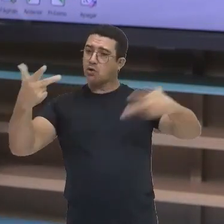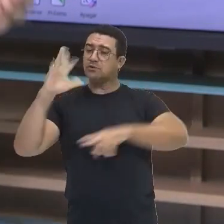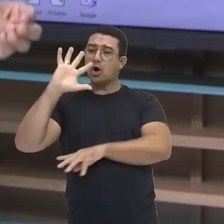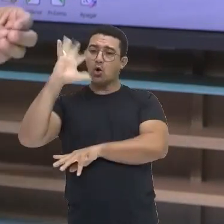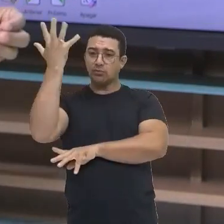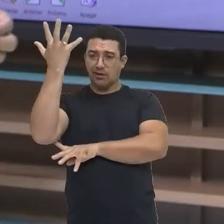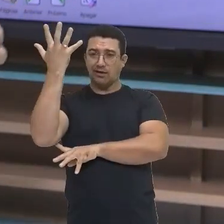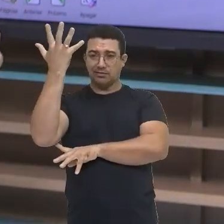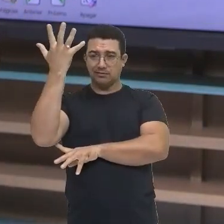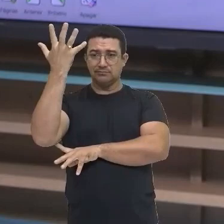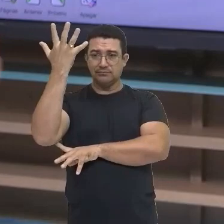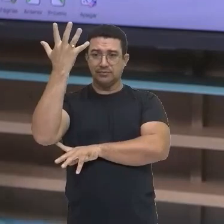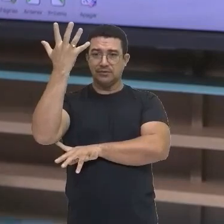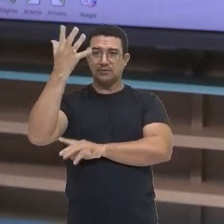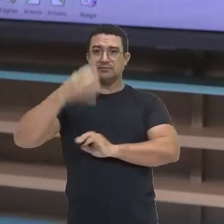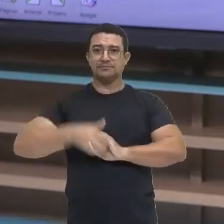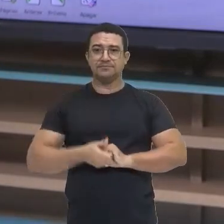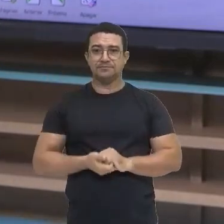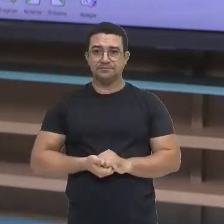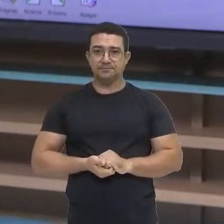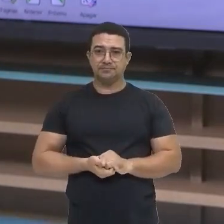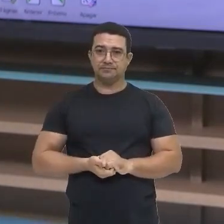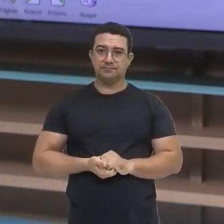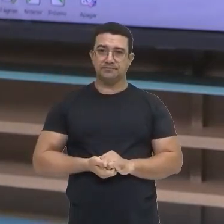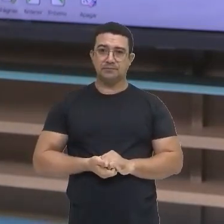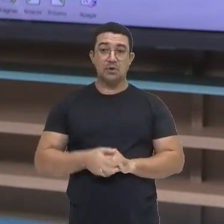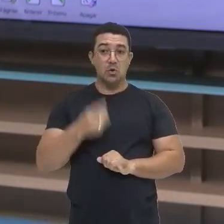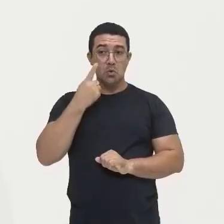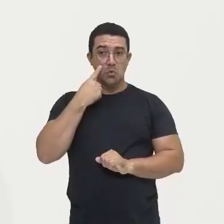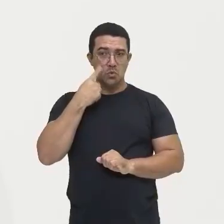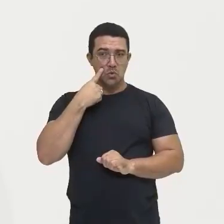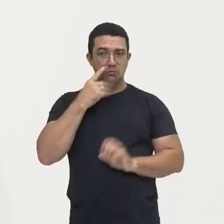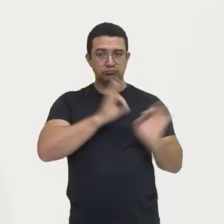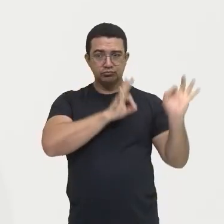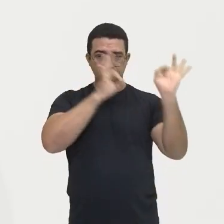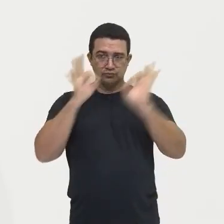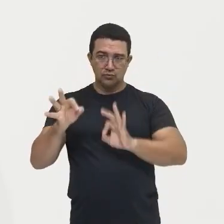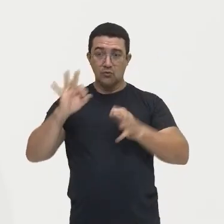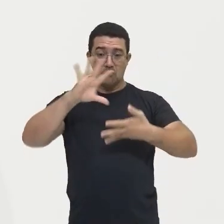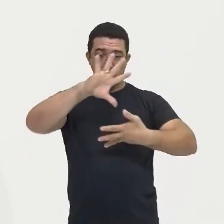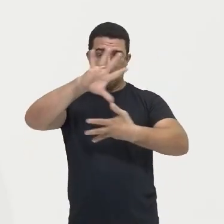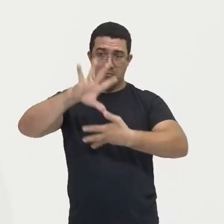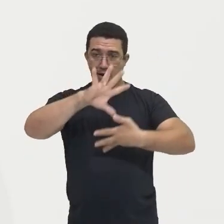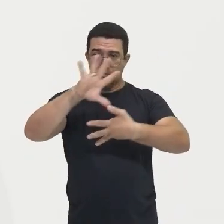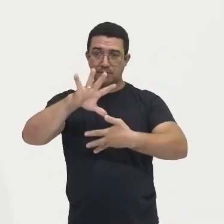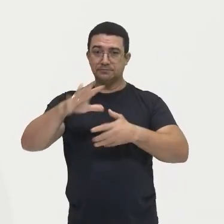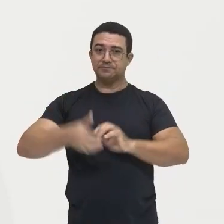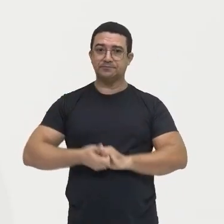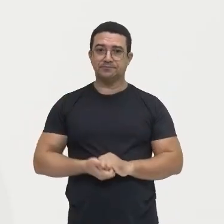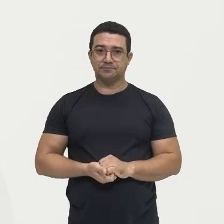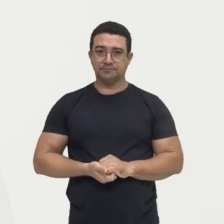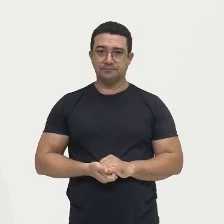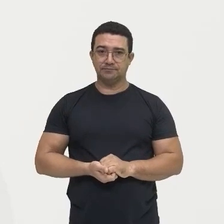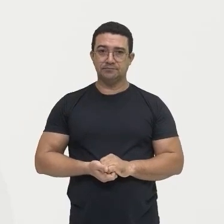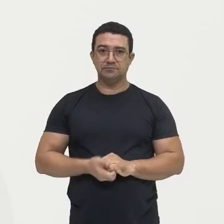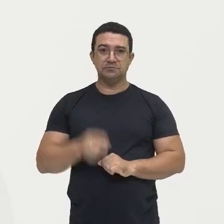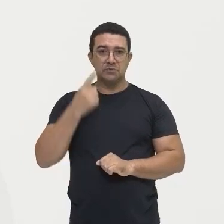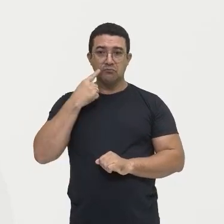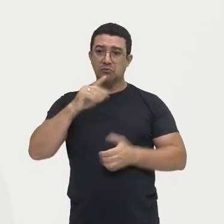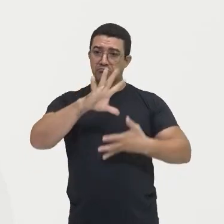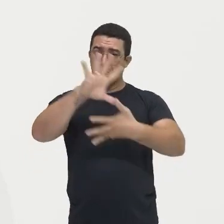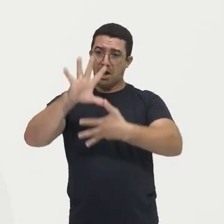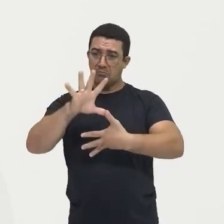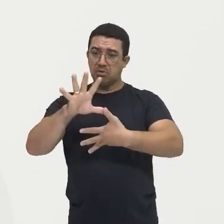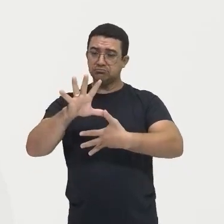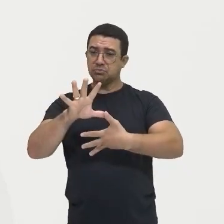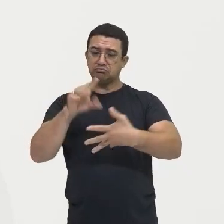trabalhado, que está sendo abordado nesse mapa. Vamos lá para o mapa? A gente tem aqui, olha, o mapa espalhado por diversas cores. Nós